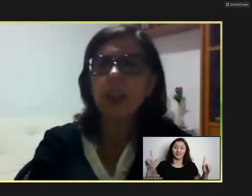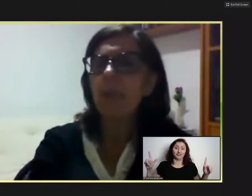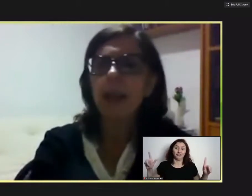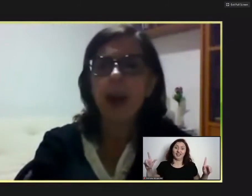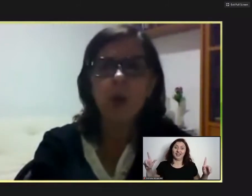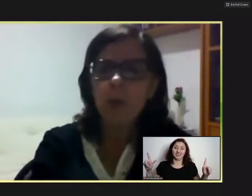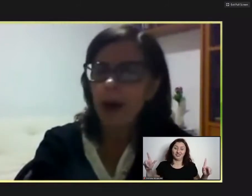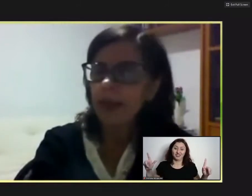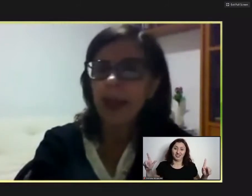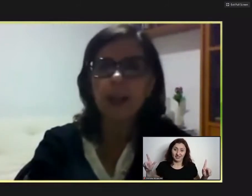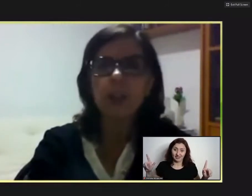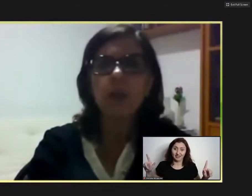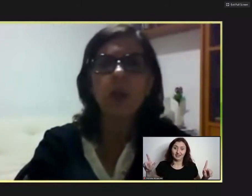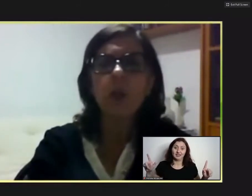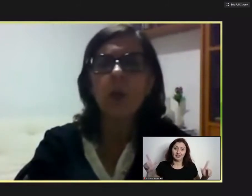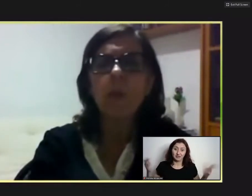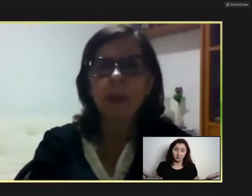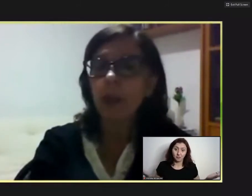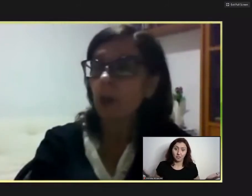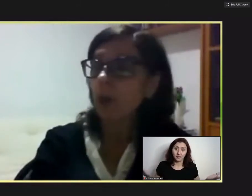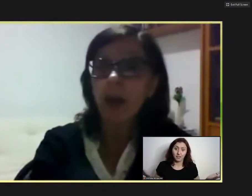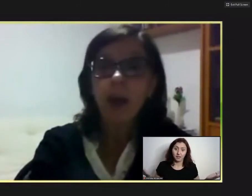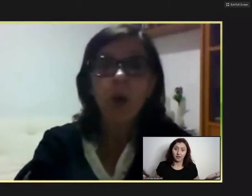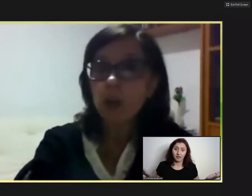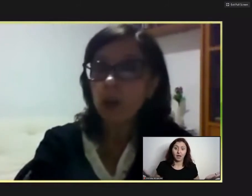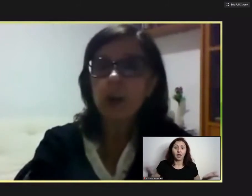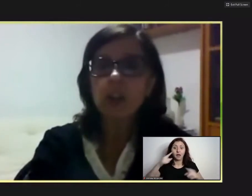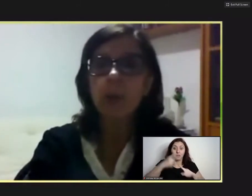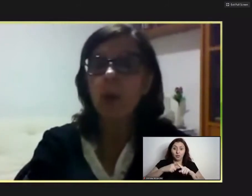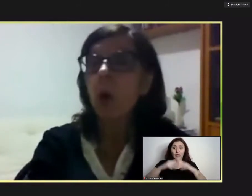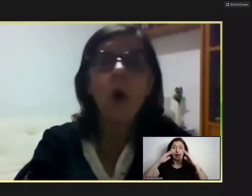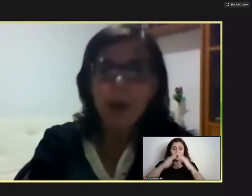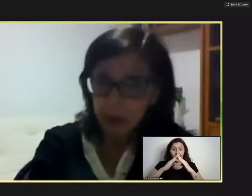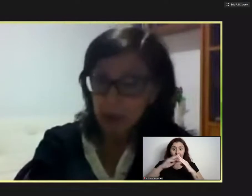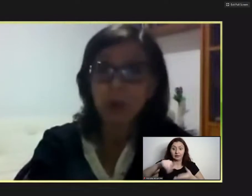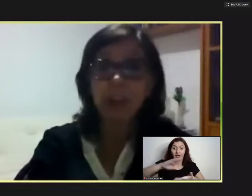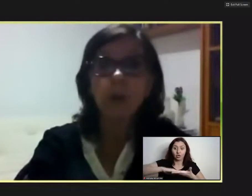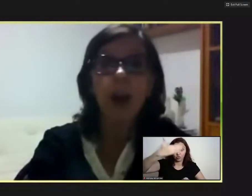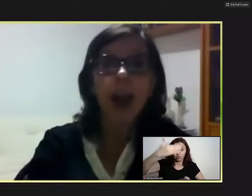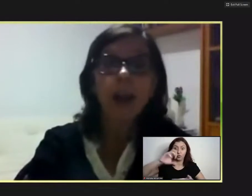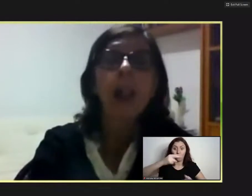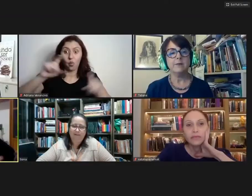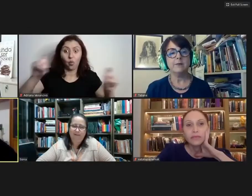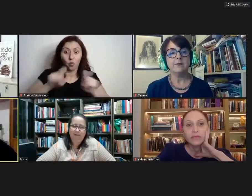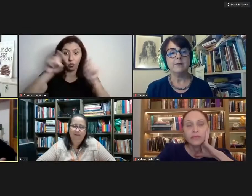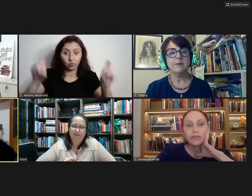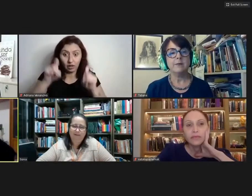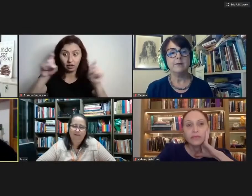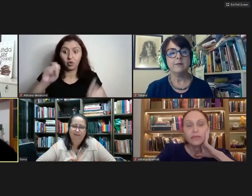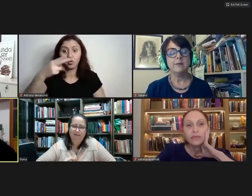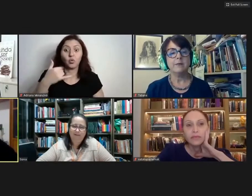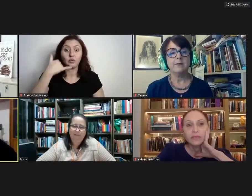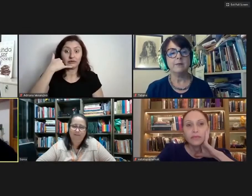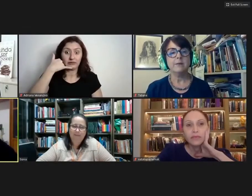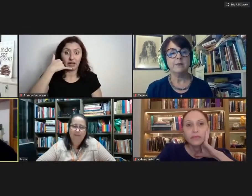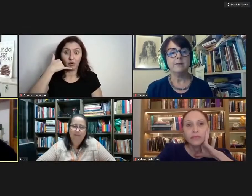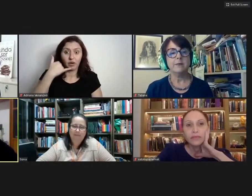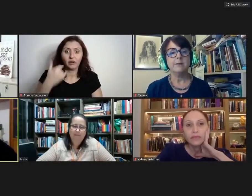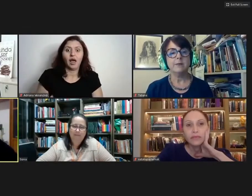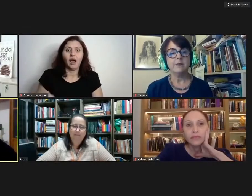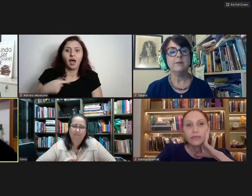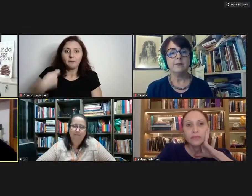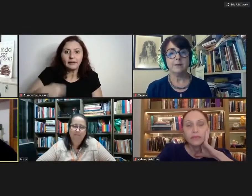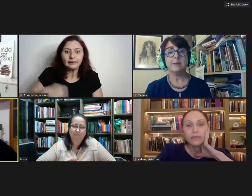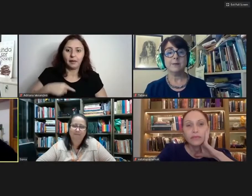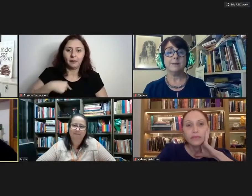tendo que trabalhar com uma tela de um computador, ou de um notebook, ou mesmo de um celular, que você tem que dividir com os